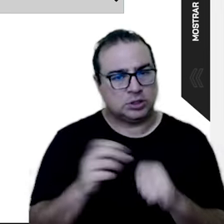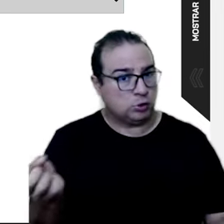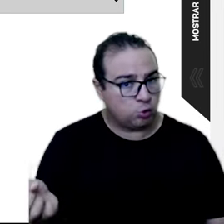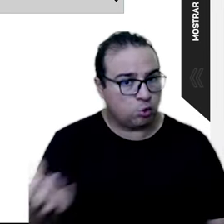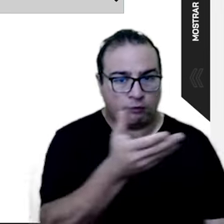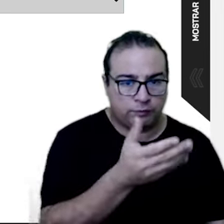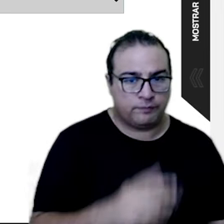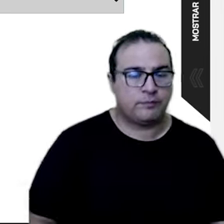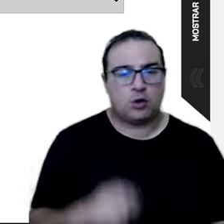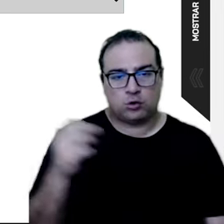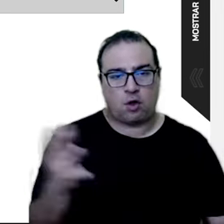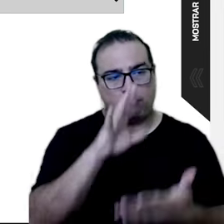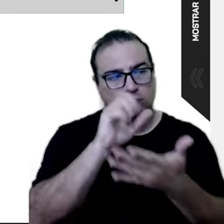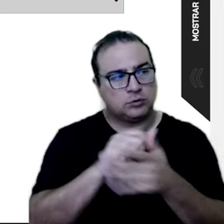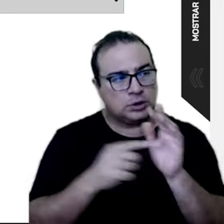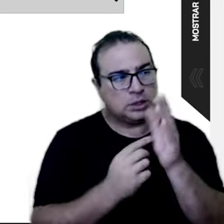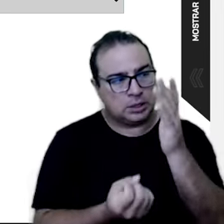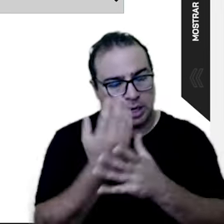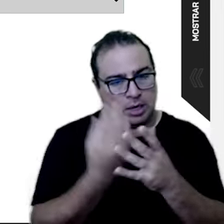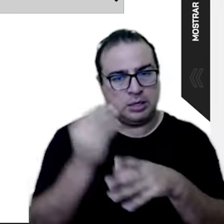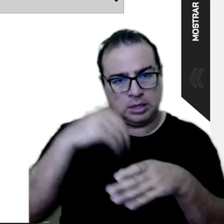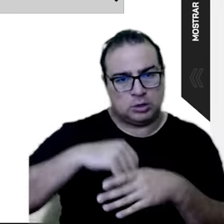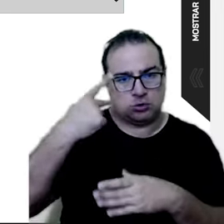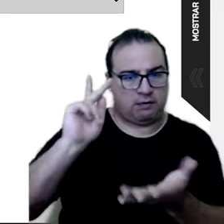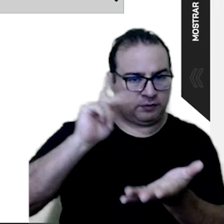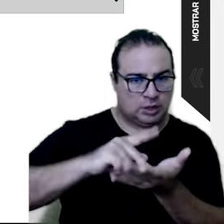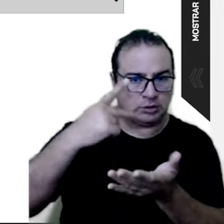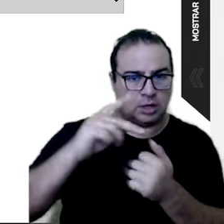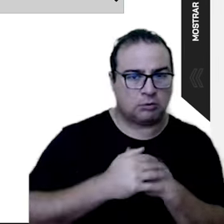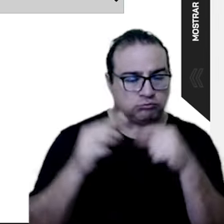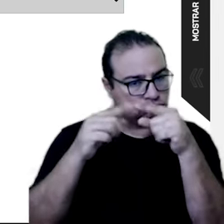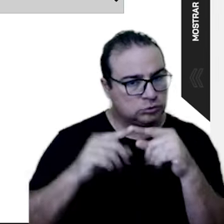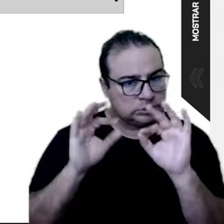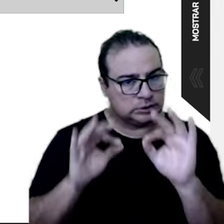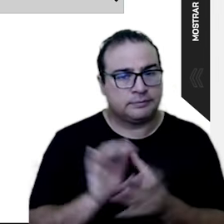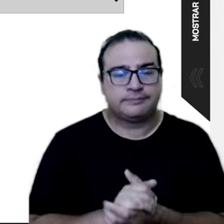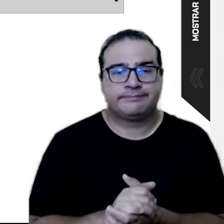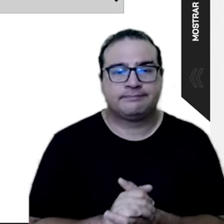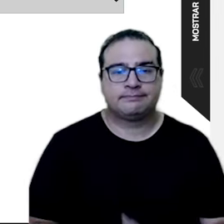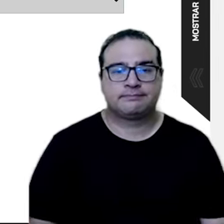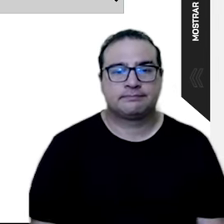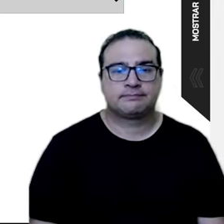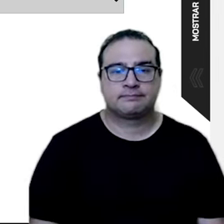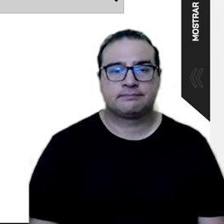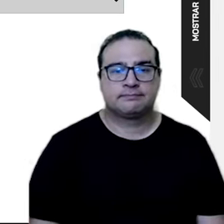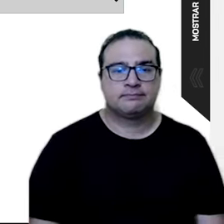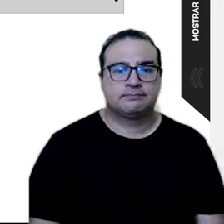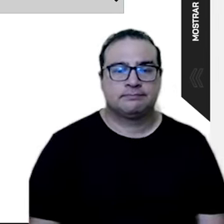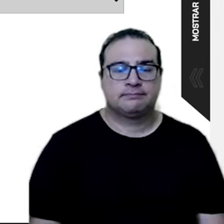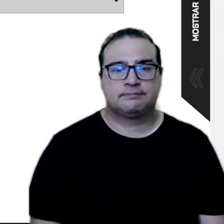um novo uma nova Matriz fiscal e criar ela dentro da sua realidade é isso que se faz aqui